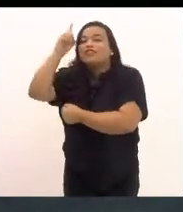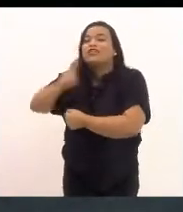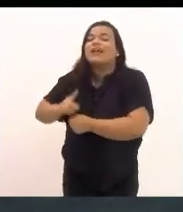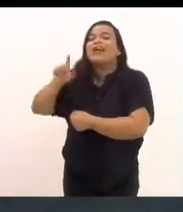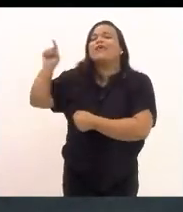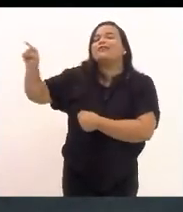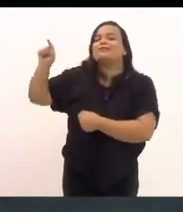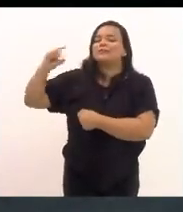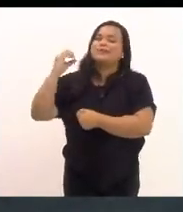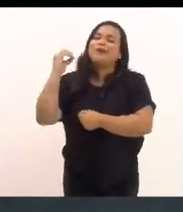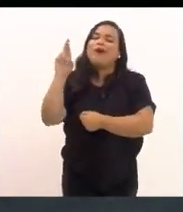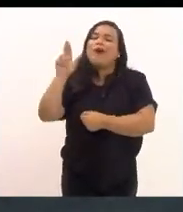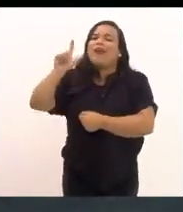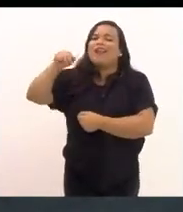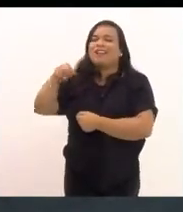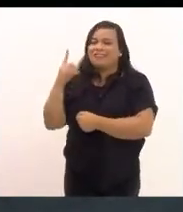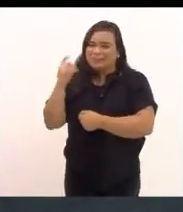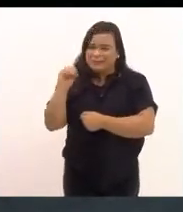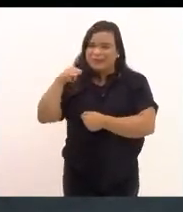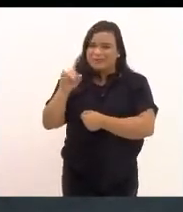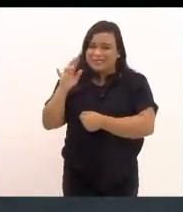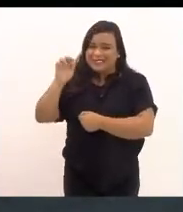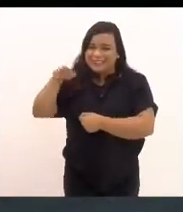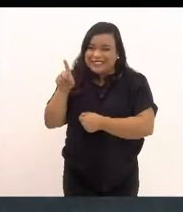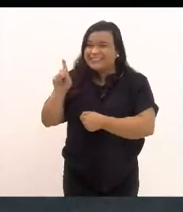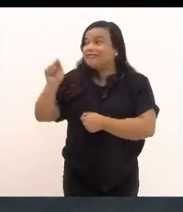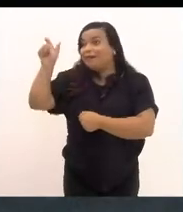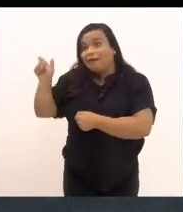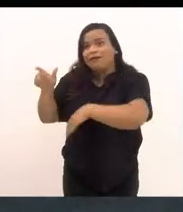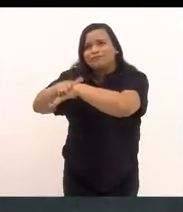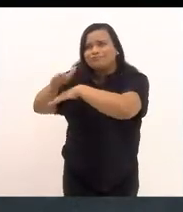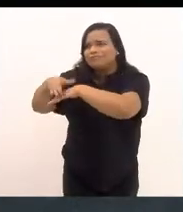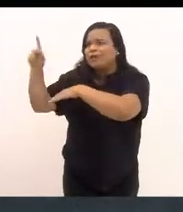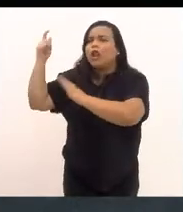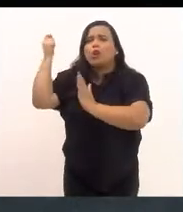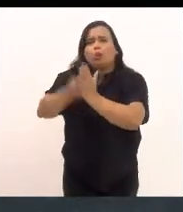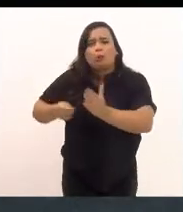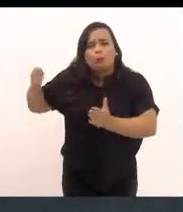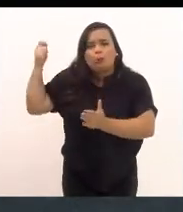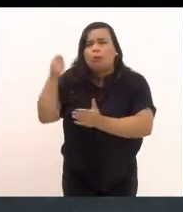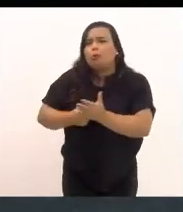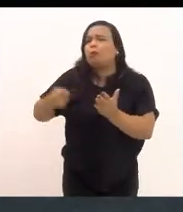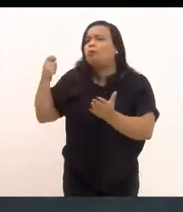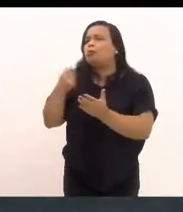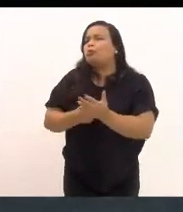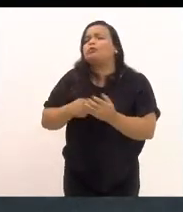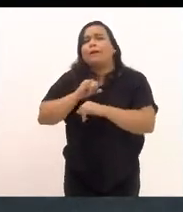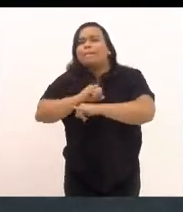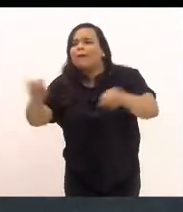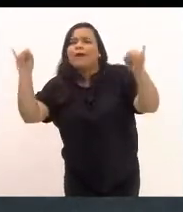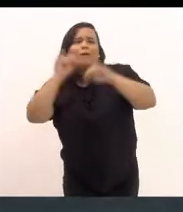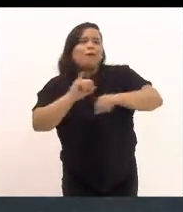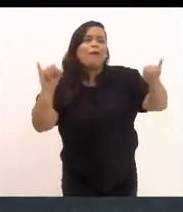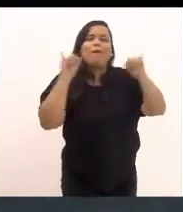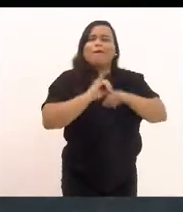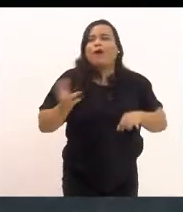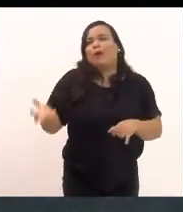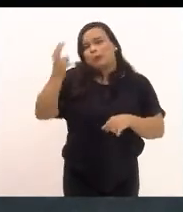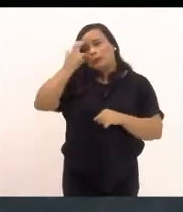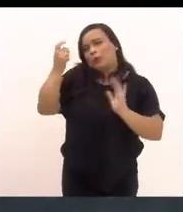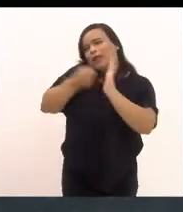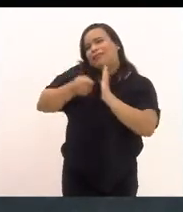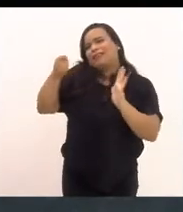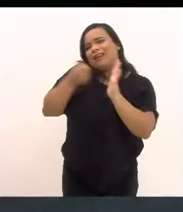que promoveu durante esse tempo todo de luta pela democracia o seu empenho da cultura em